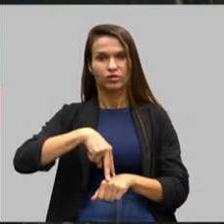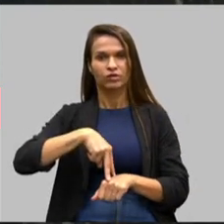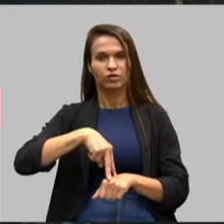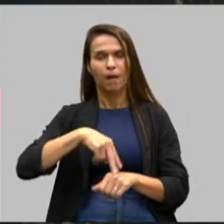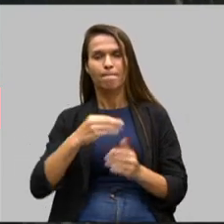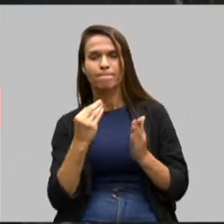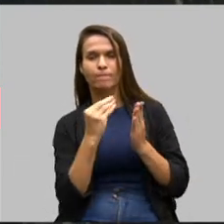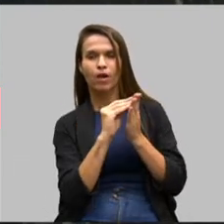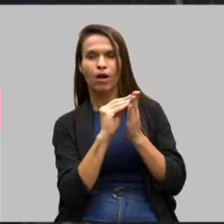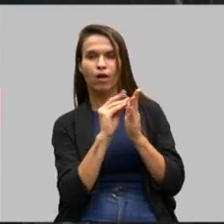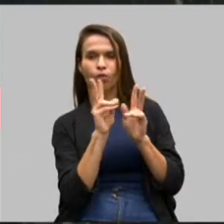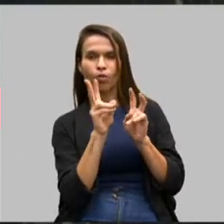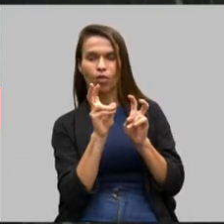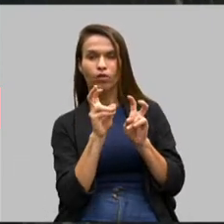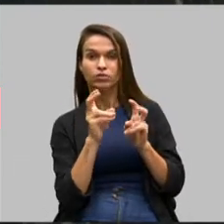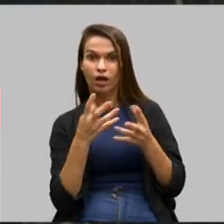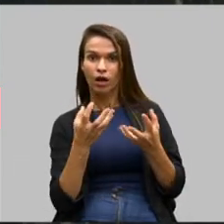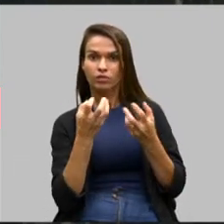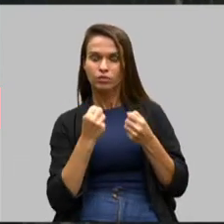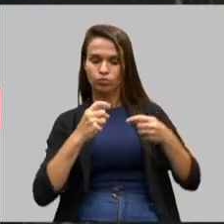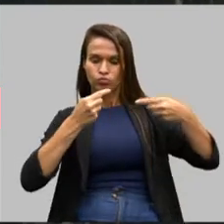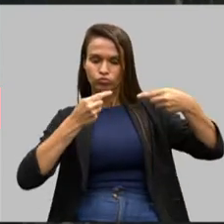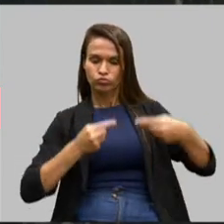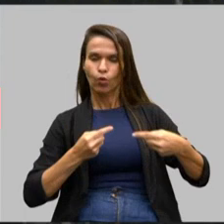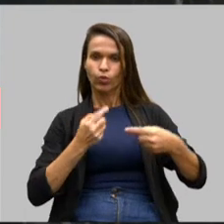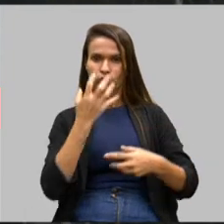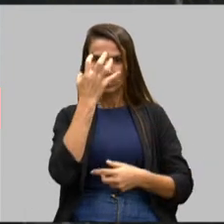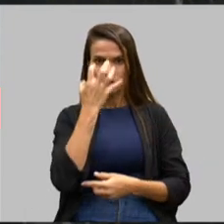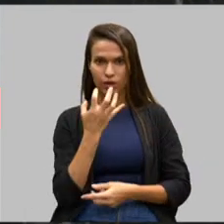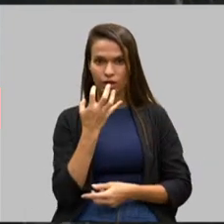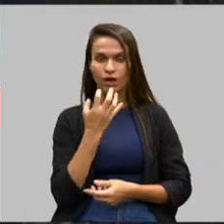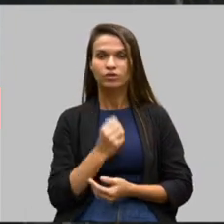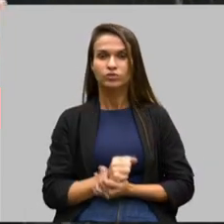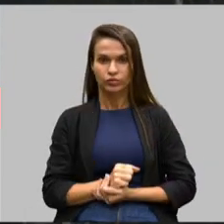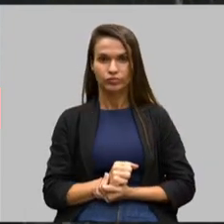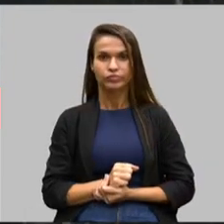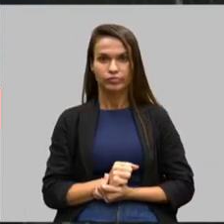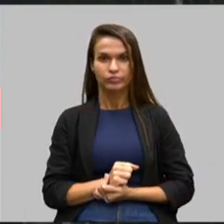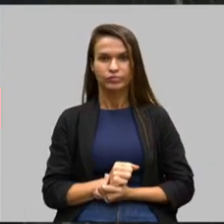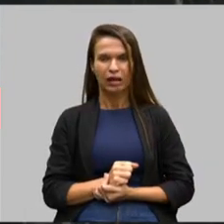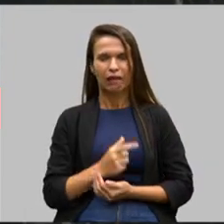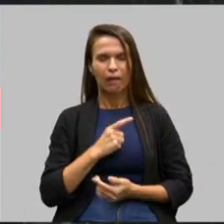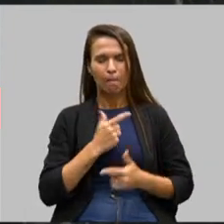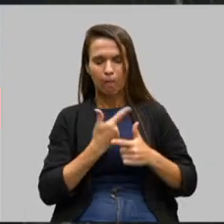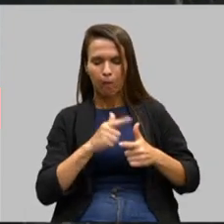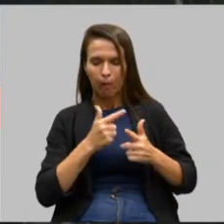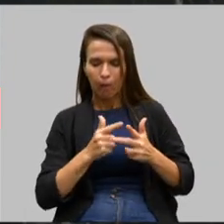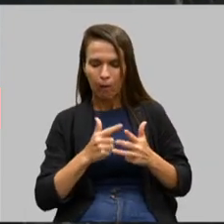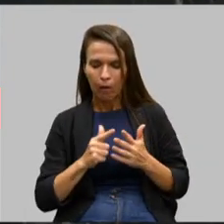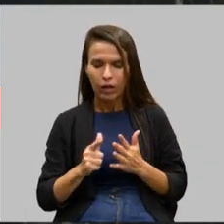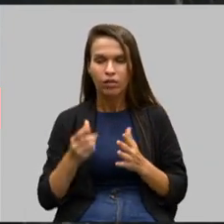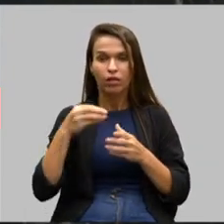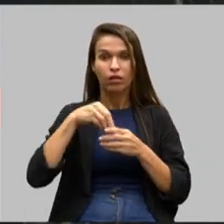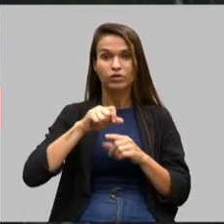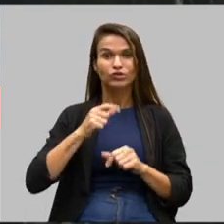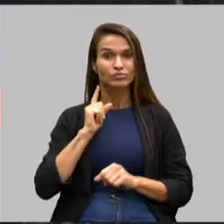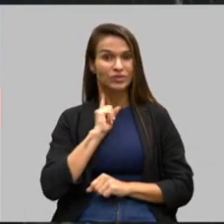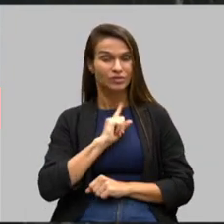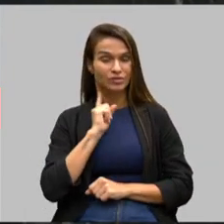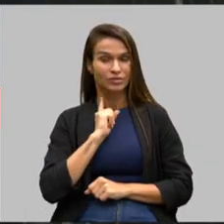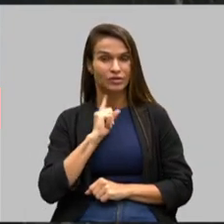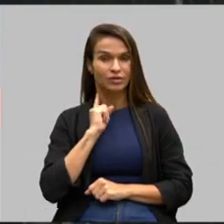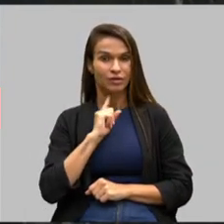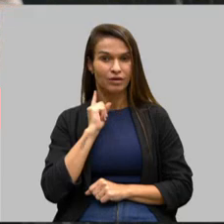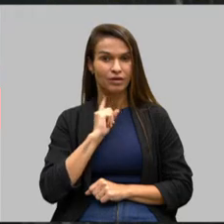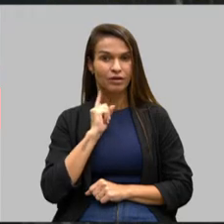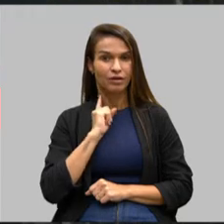pauta e está encarando as coisas com seriedade. Batendo com todos os problemas que a gente está tendo em Minas Gerais,